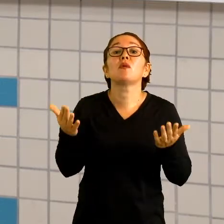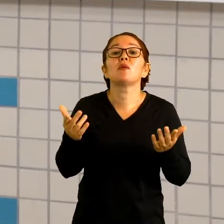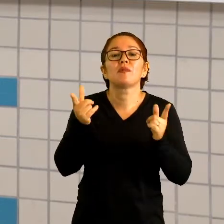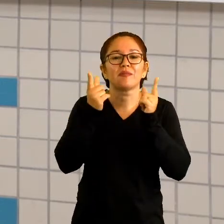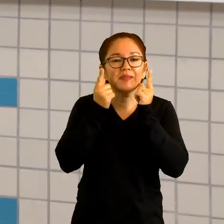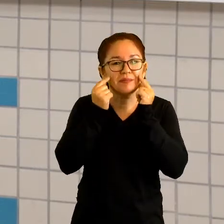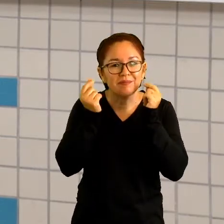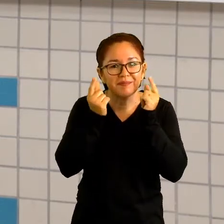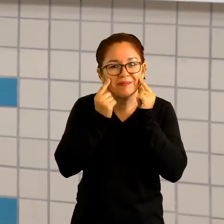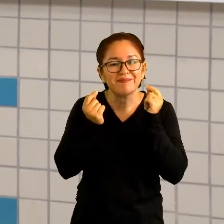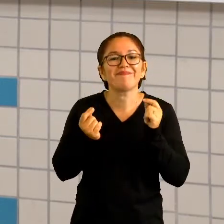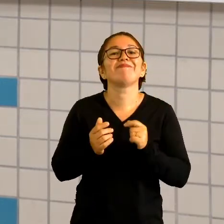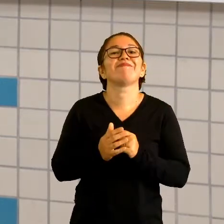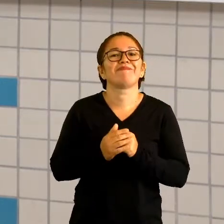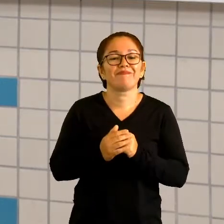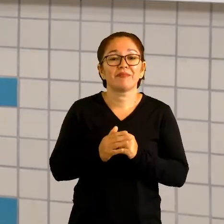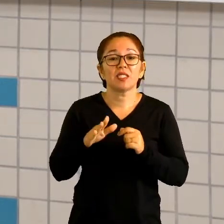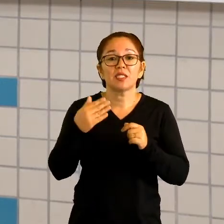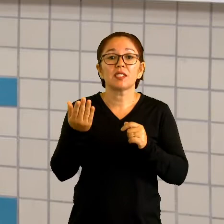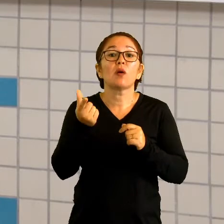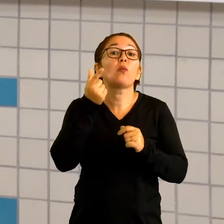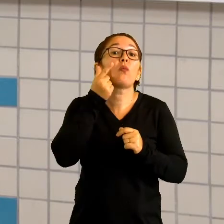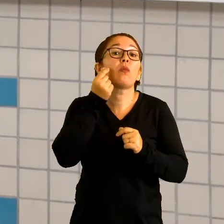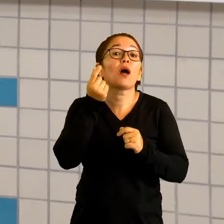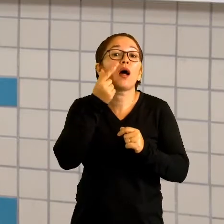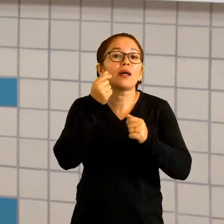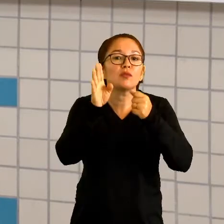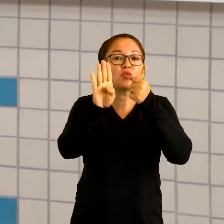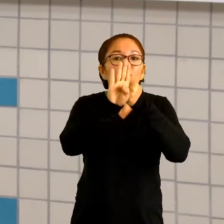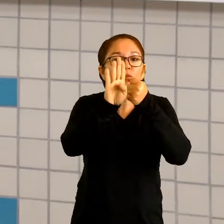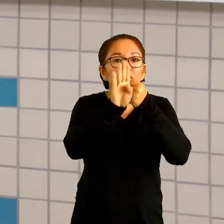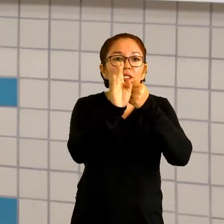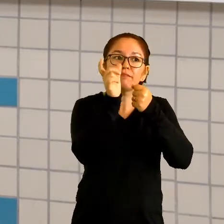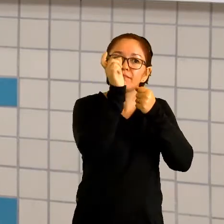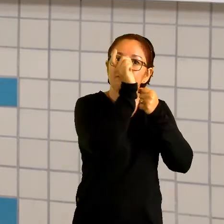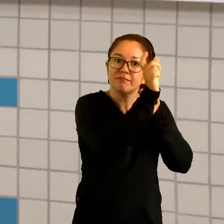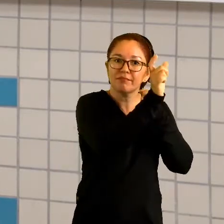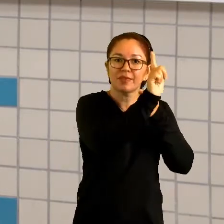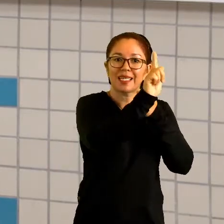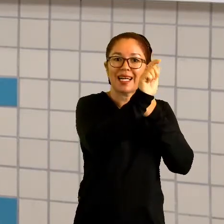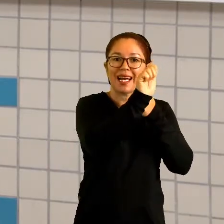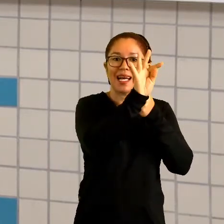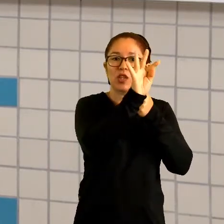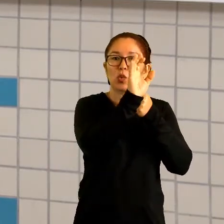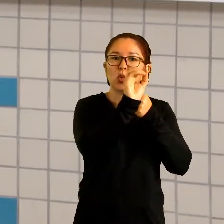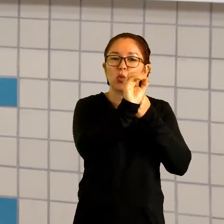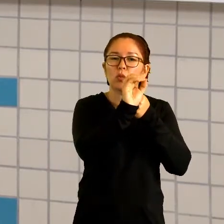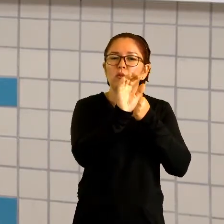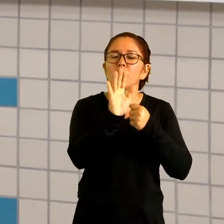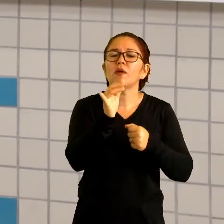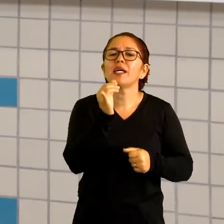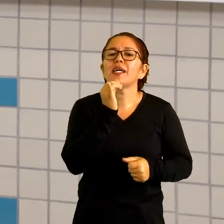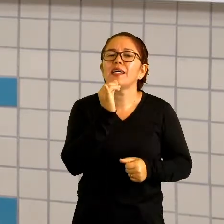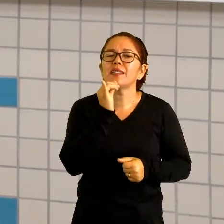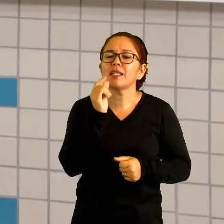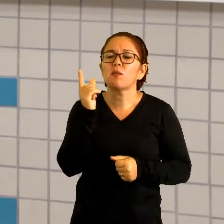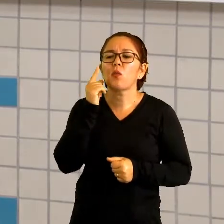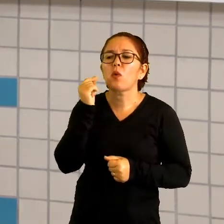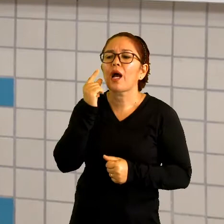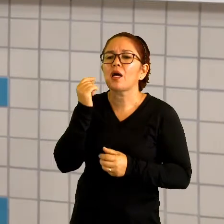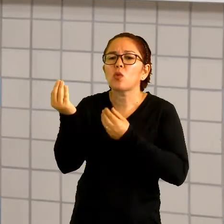Gato. Então, gato é um substantivo, que é o nome de um animal. Quais são as qualidades do gato? O gato, o que o gato